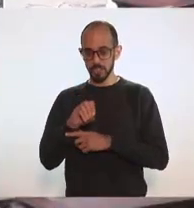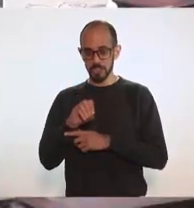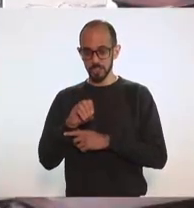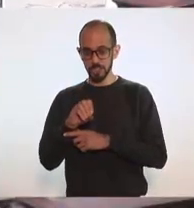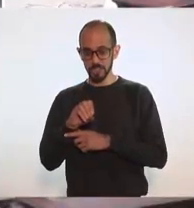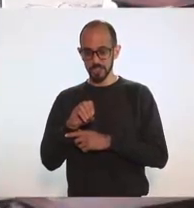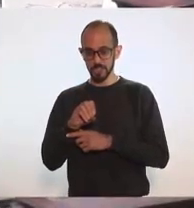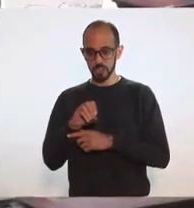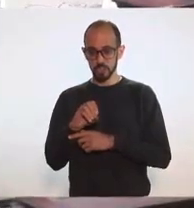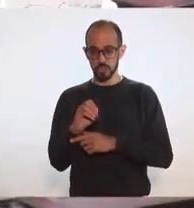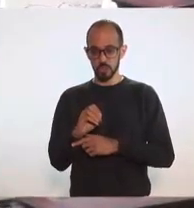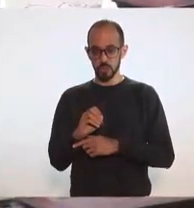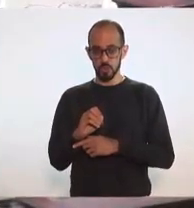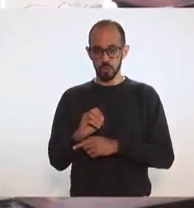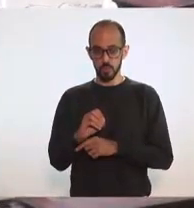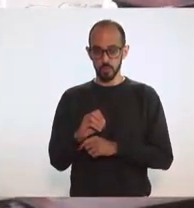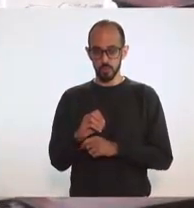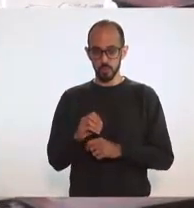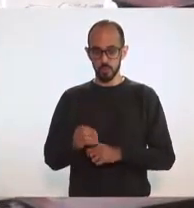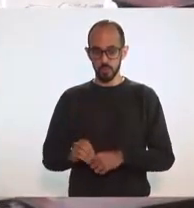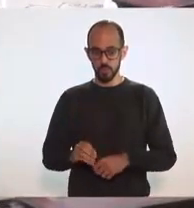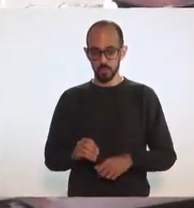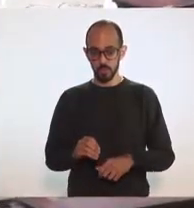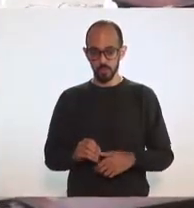Deputado Chico Machado.